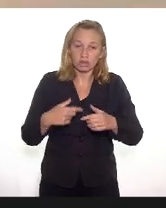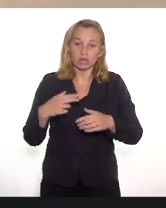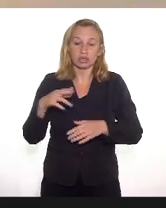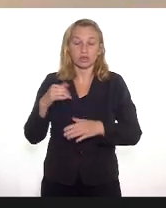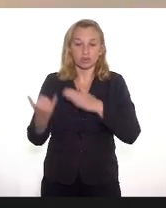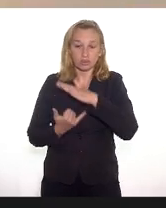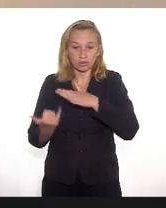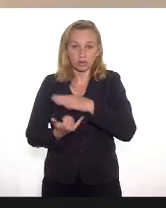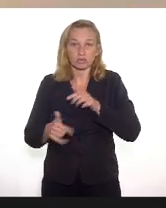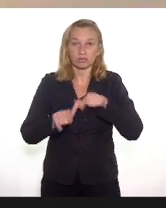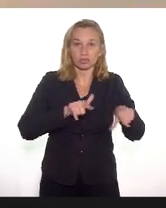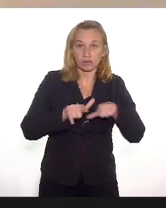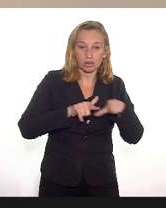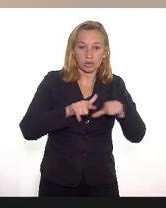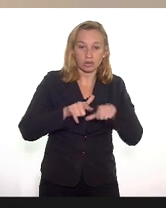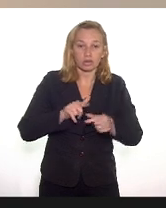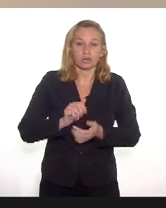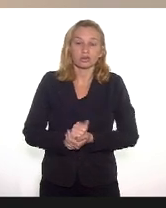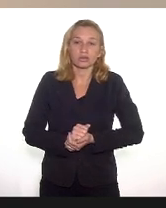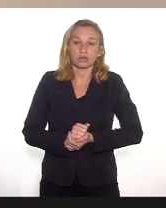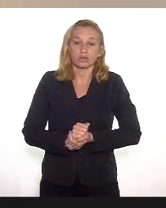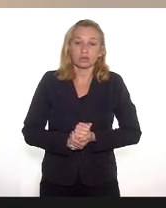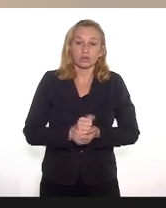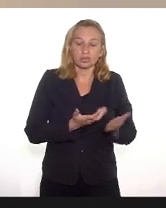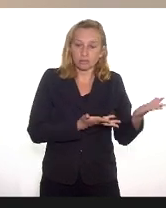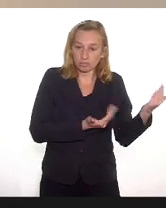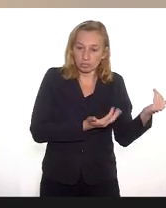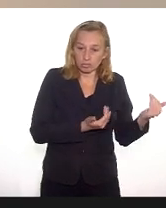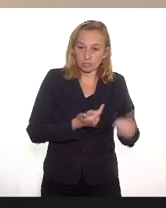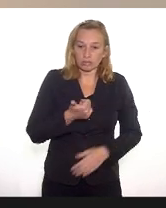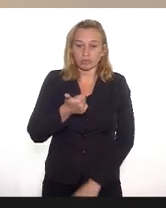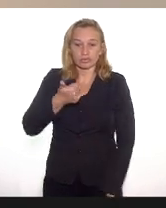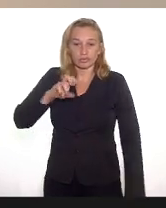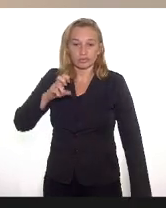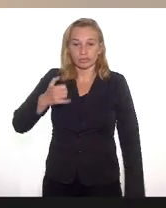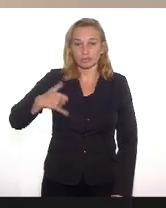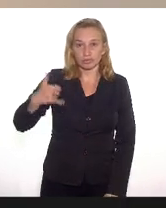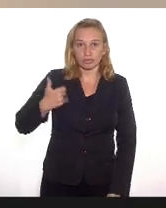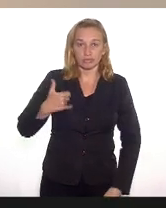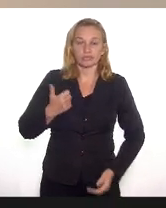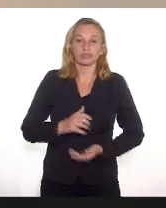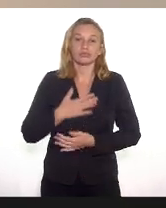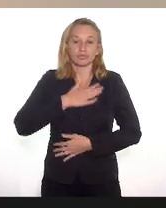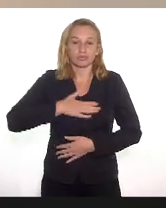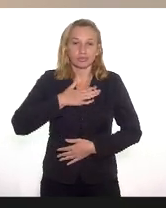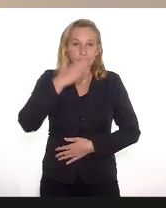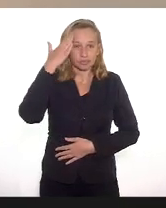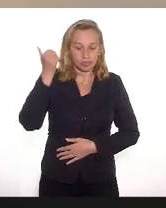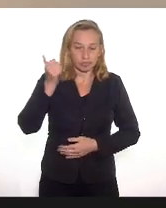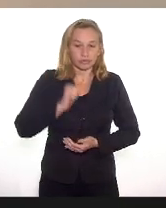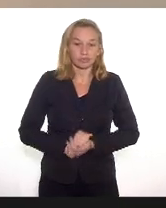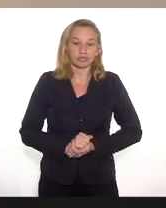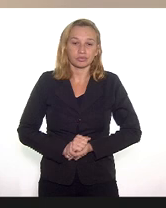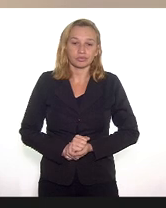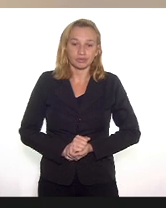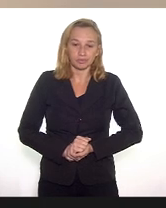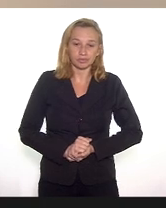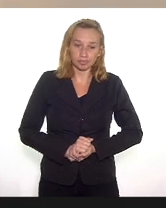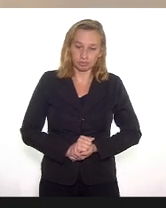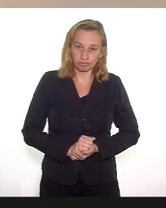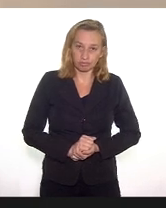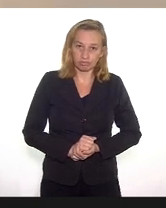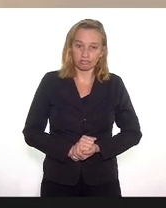do trabalho, sobretudo porque abrange jovens, né, a partir dos 15 anos de idade. E gostaria de saber, já fiquei